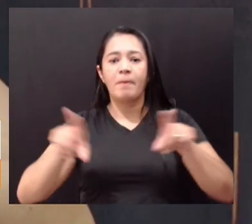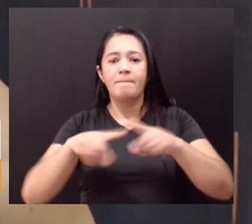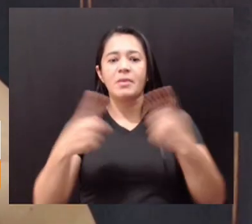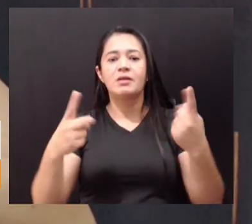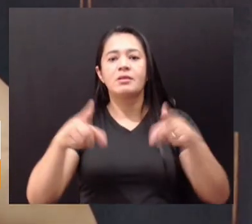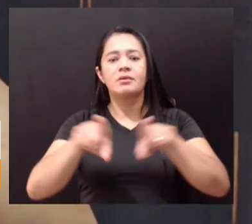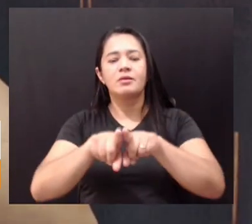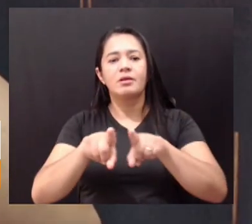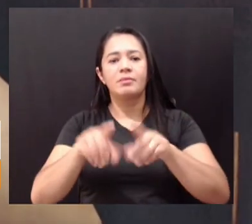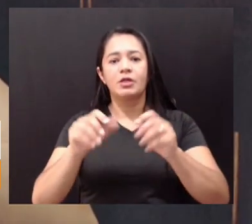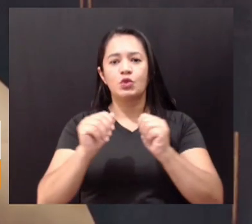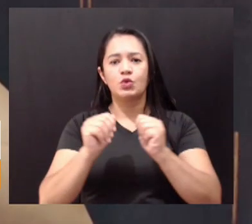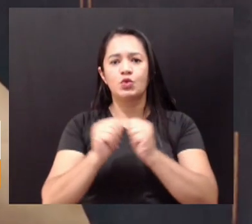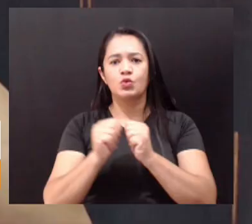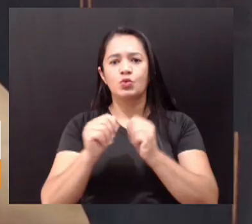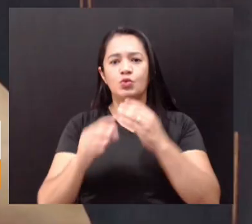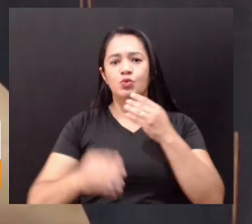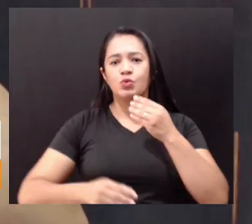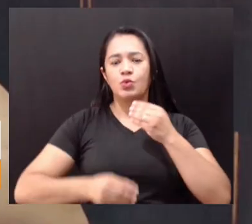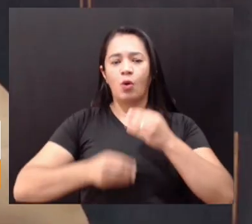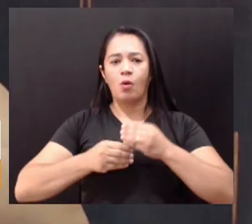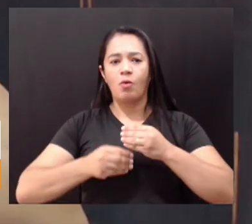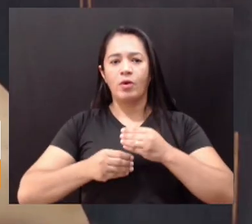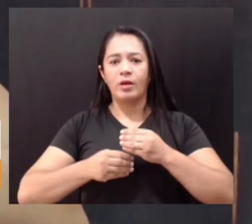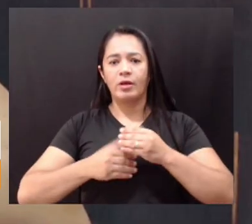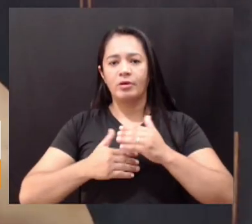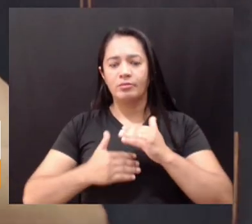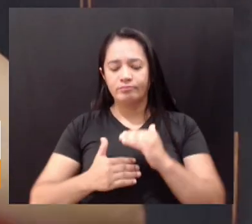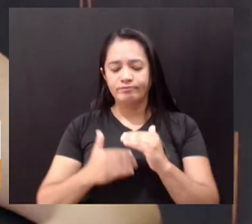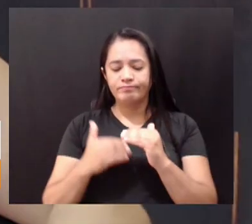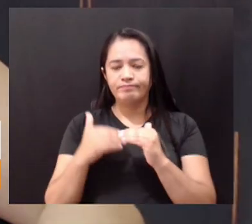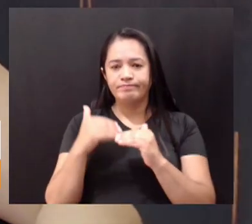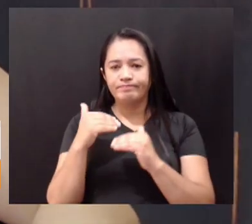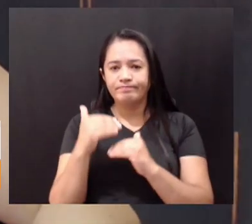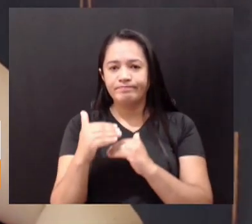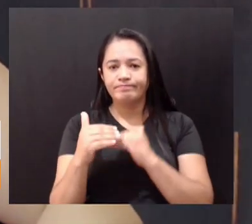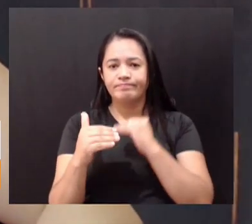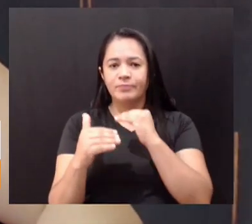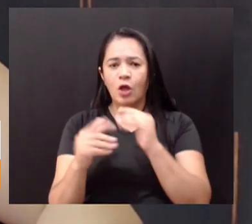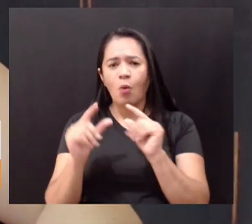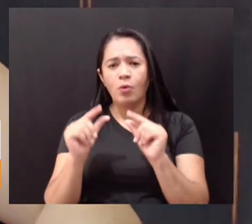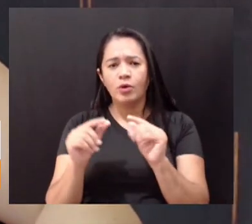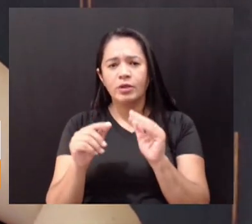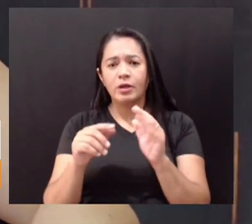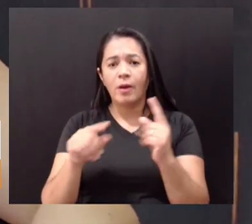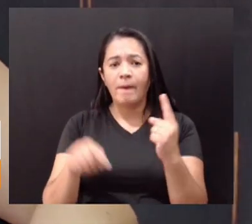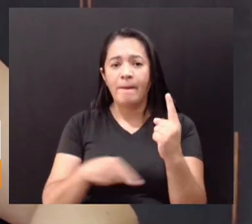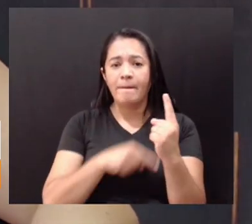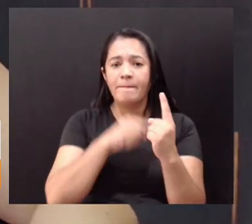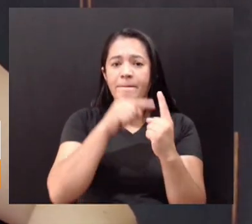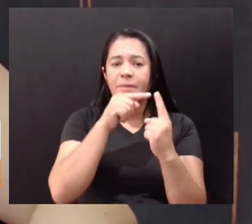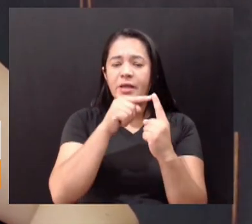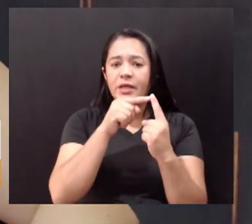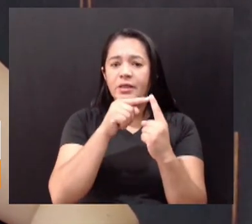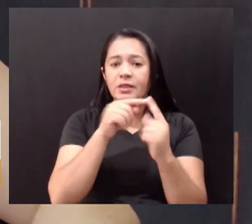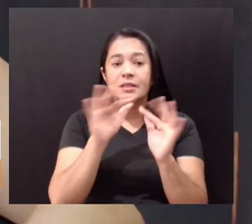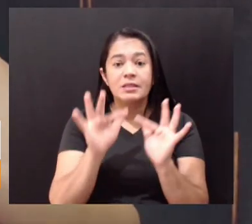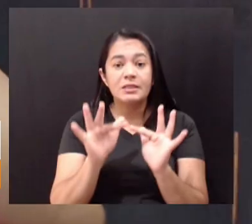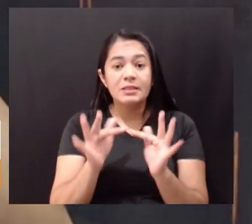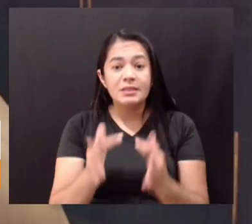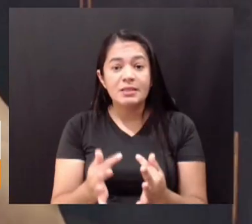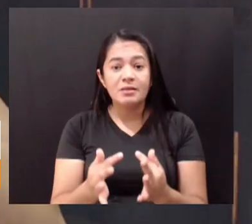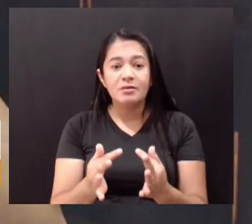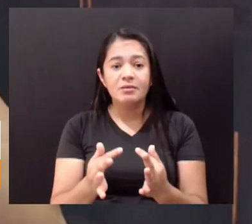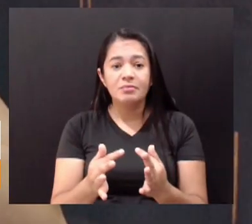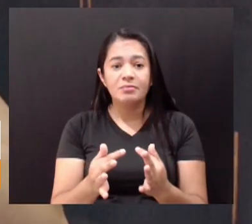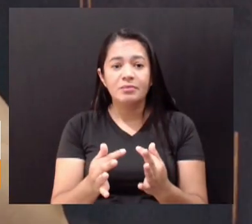isso, eu acho que é de devagar estabelecendo algumas metas, mas não metas muito altas, né, e baixando um pouco uma expectativa,